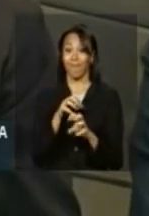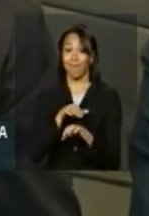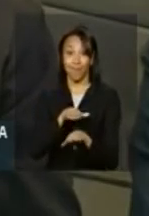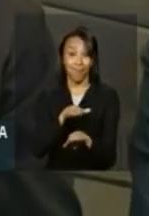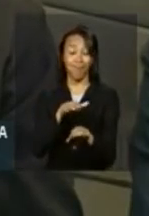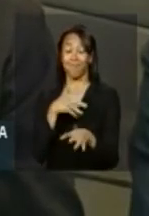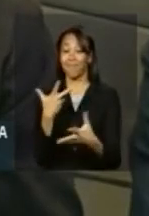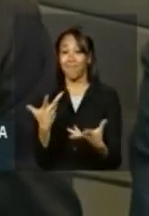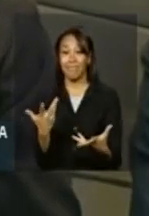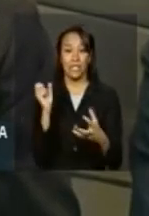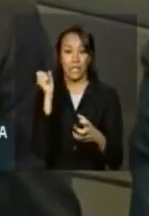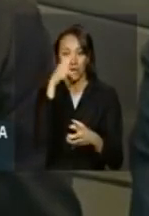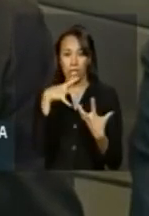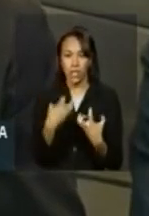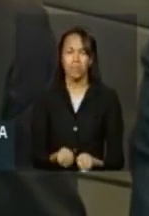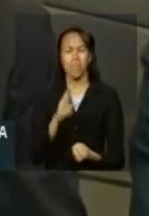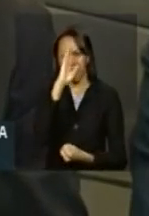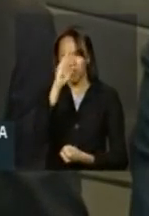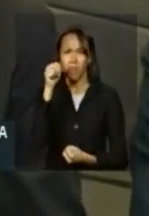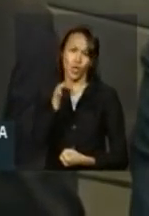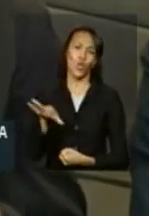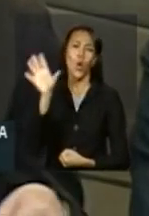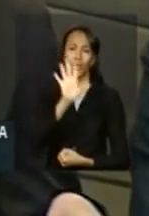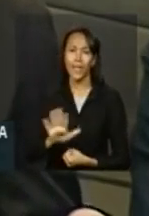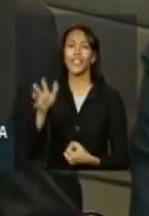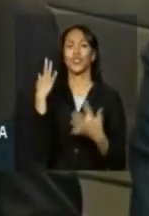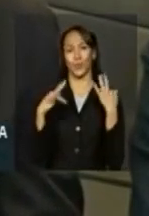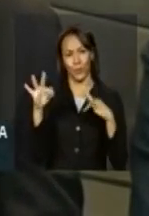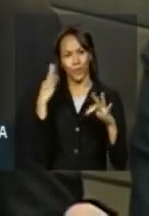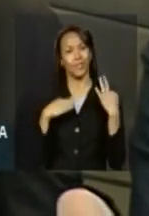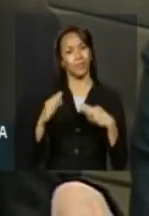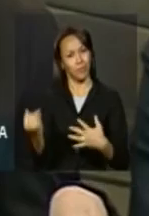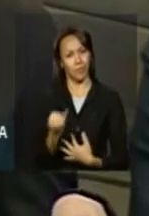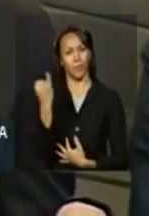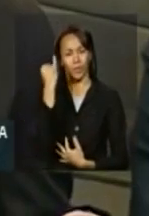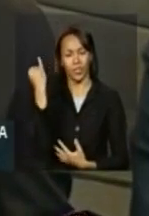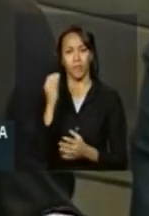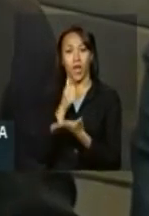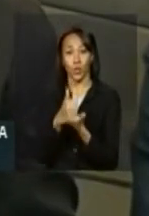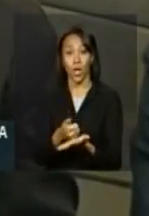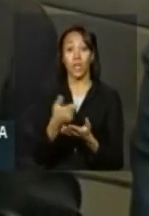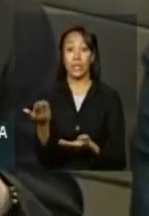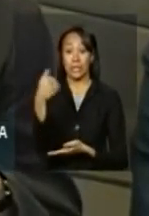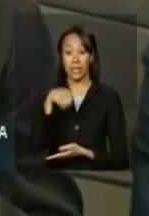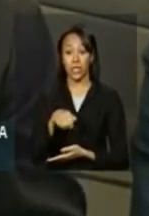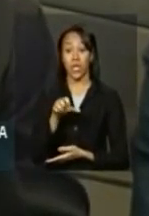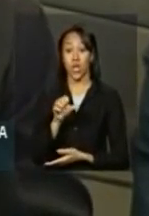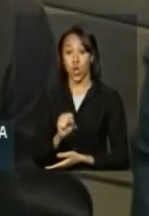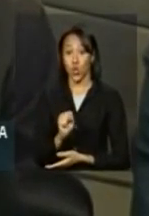especialmente, no caso do Nordeste, a questão do turismo também. No caso do Sul, a